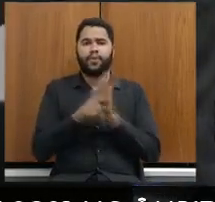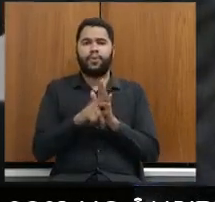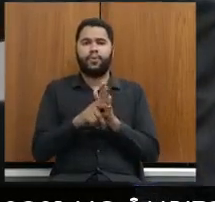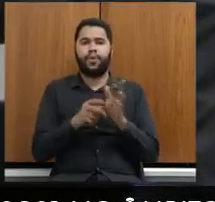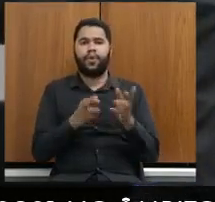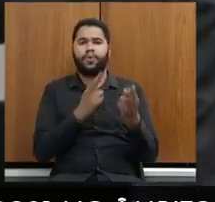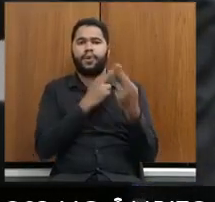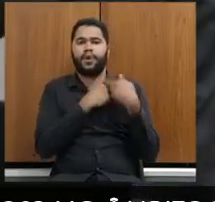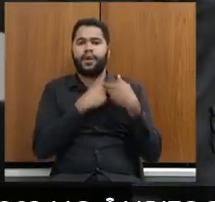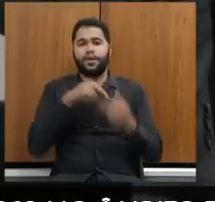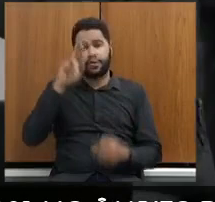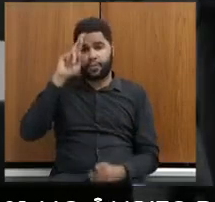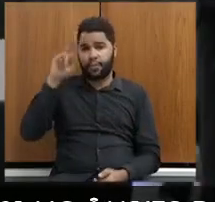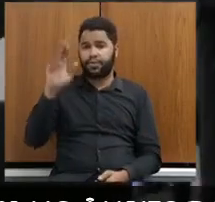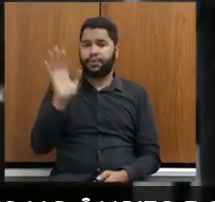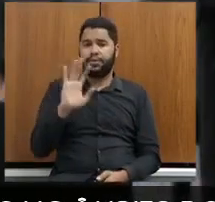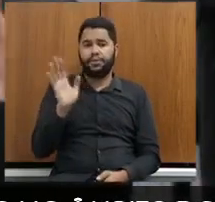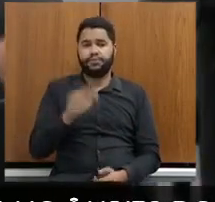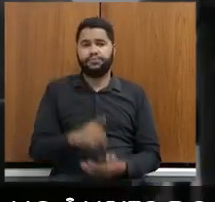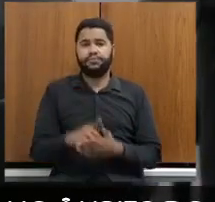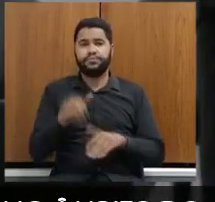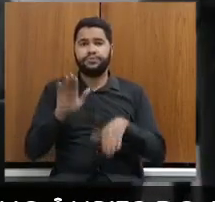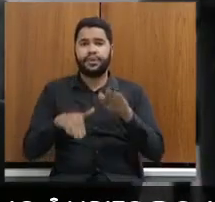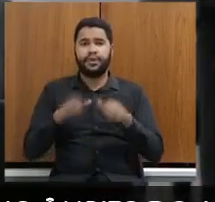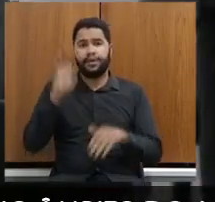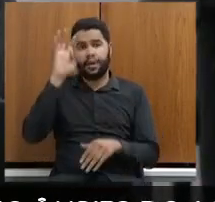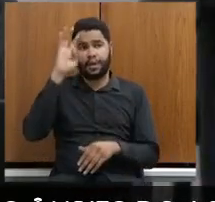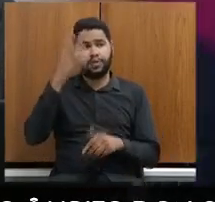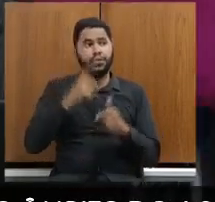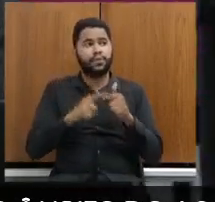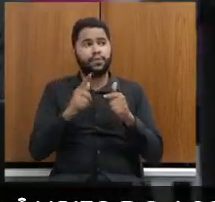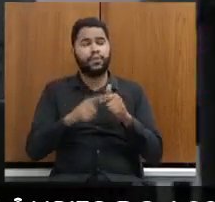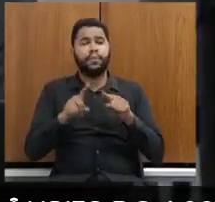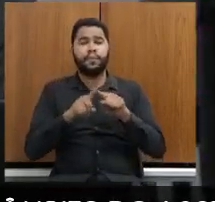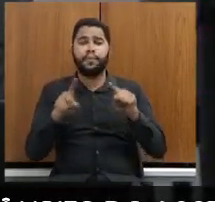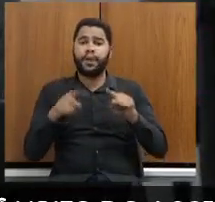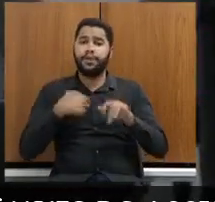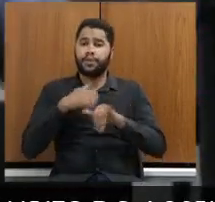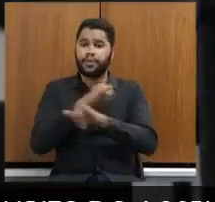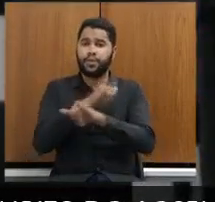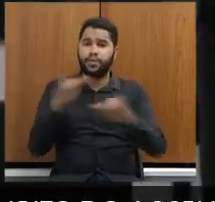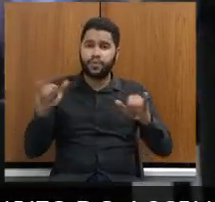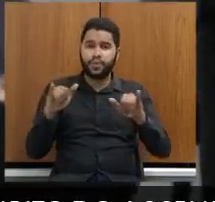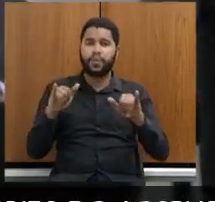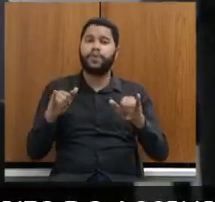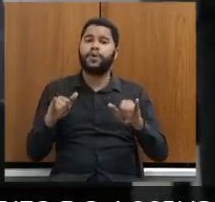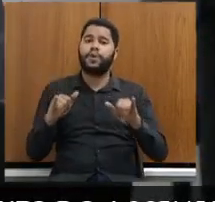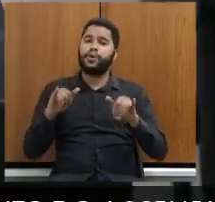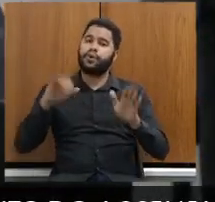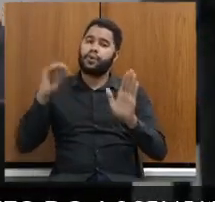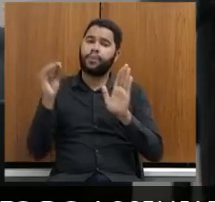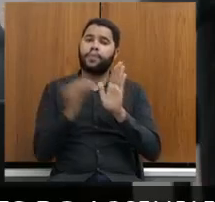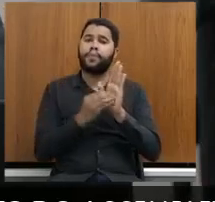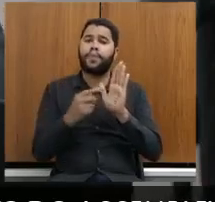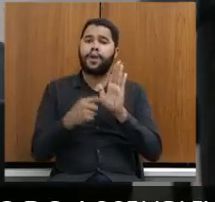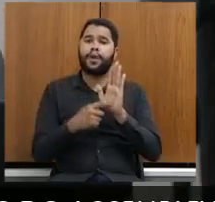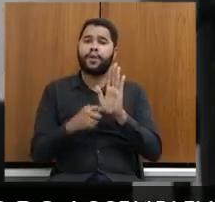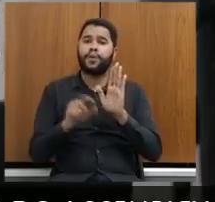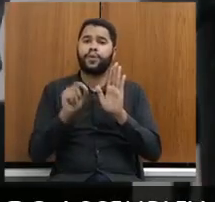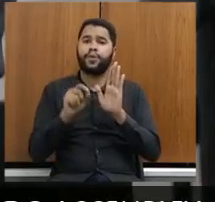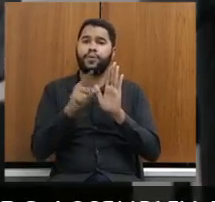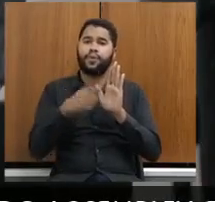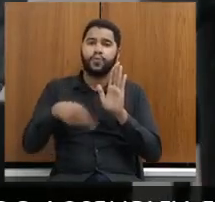patronal Então imagina o senhor na posição do Senhor muitas vezes querendo resolver o problema mas o apelo que eu faço já tá está contido nos aquele menos